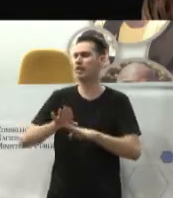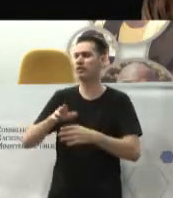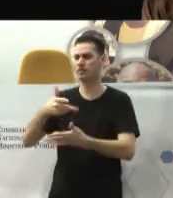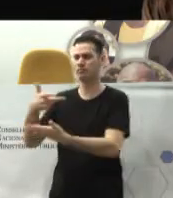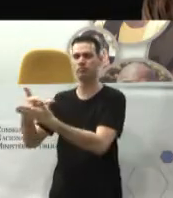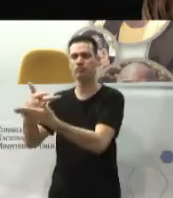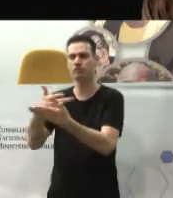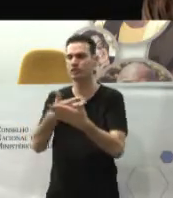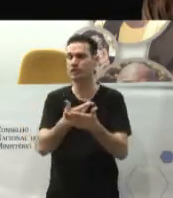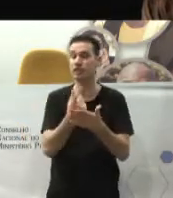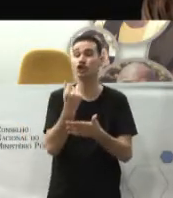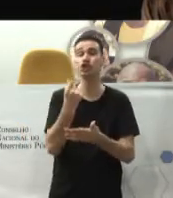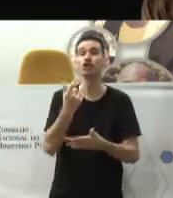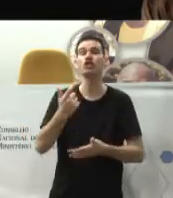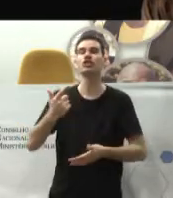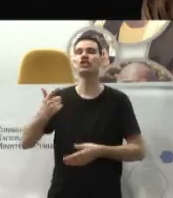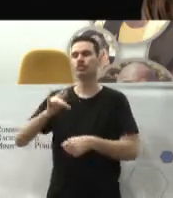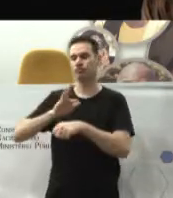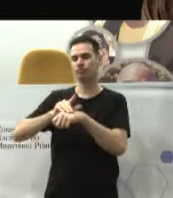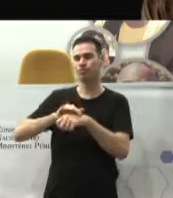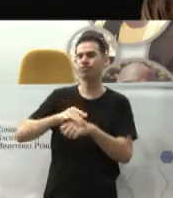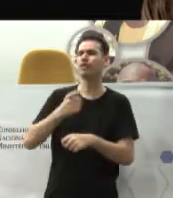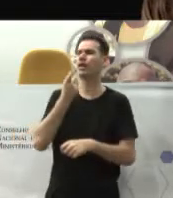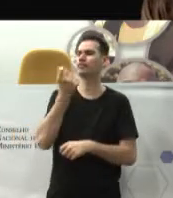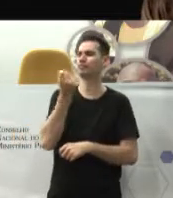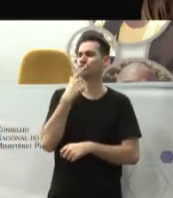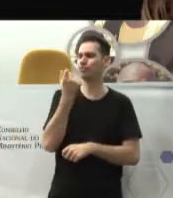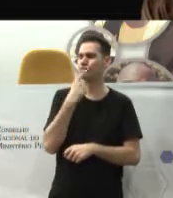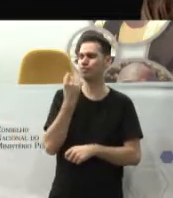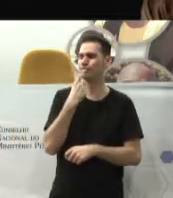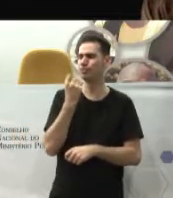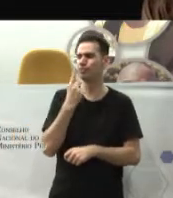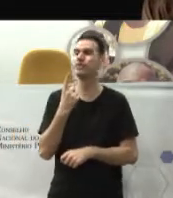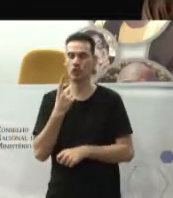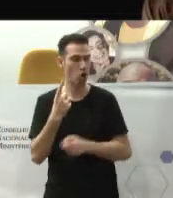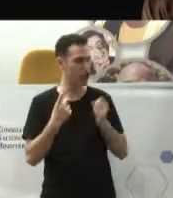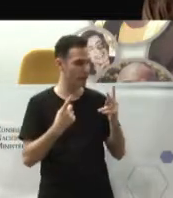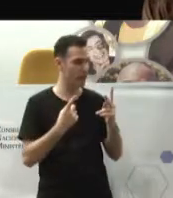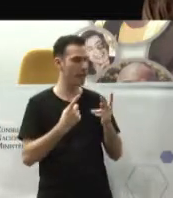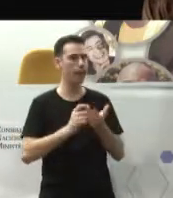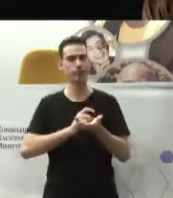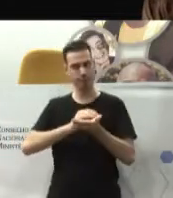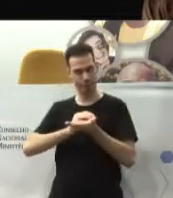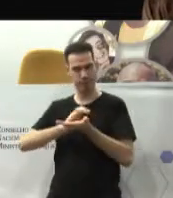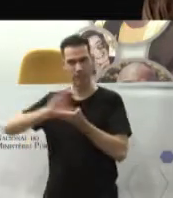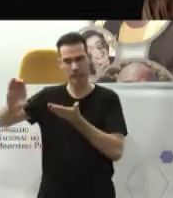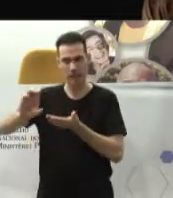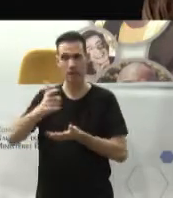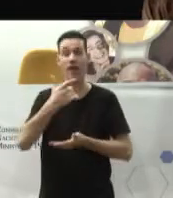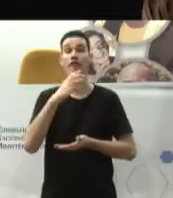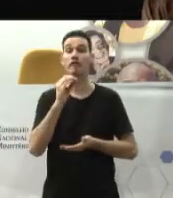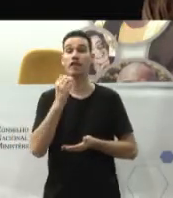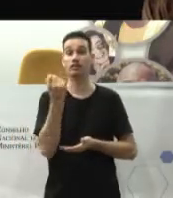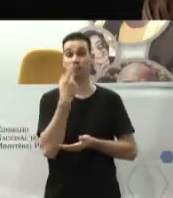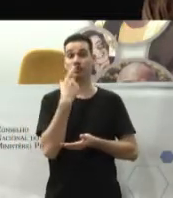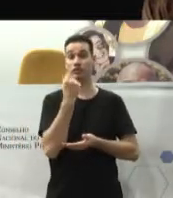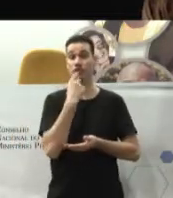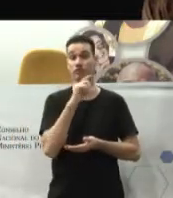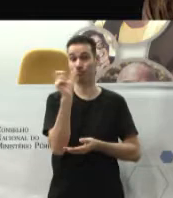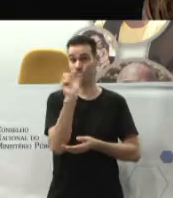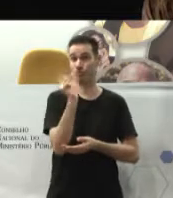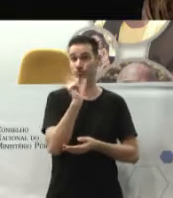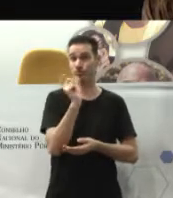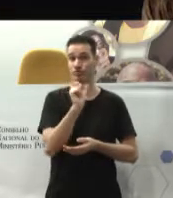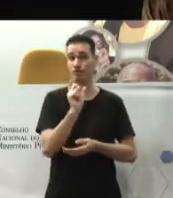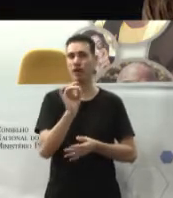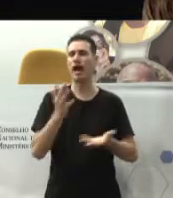determinado medicamento. A secretaria ia lá e cumpria e dava 20 frascos daquele medicamento. Hoje ela pode se organizar, ela